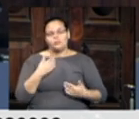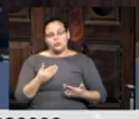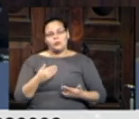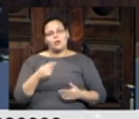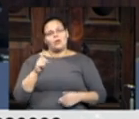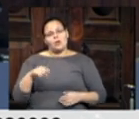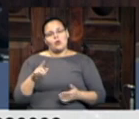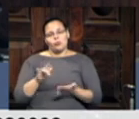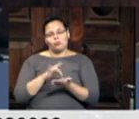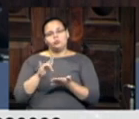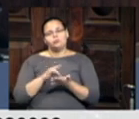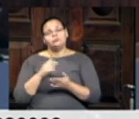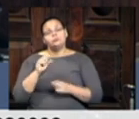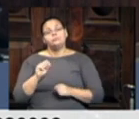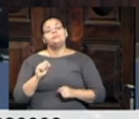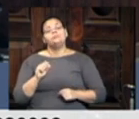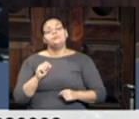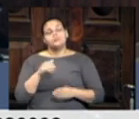pelas urnas,